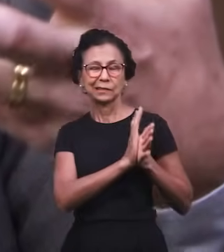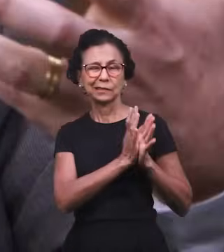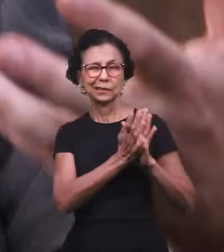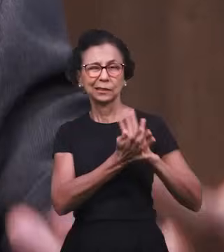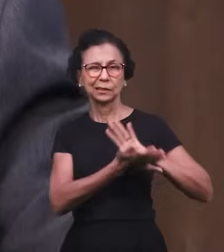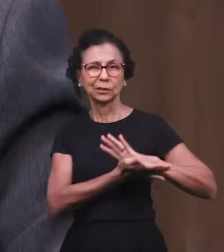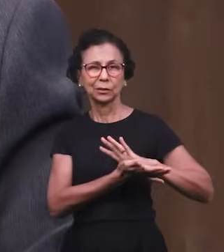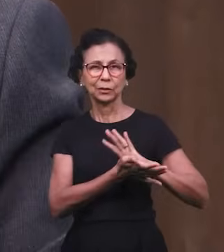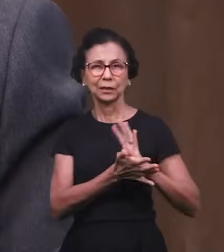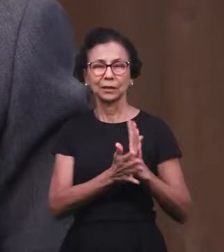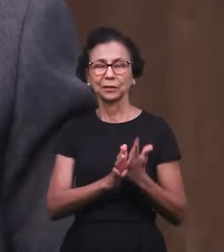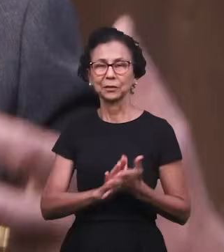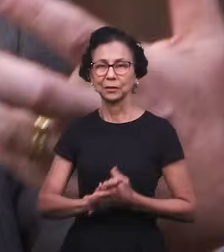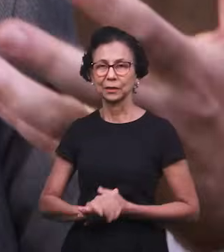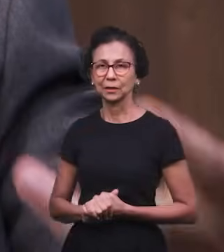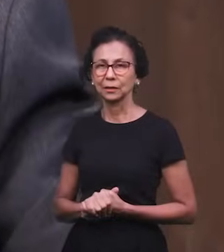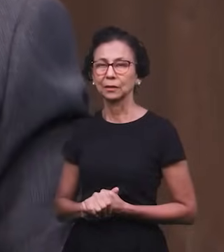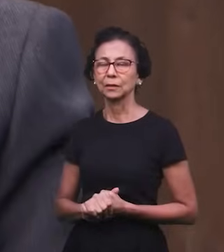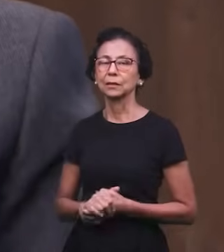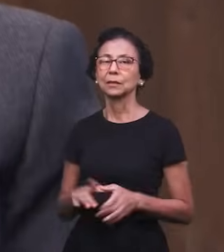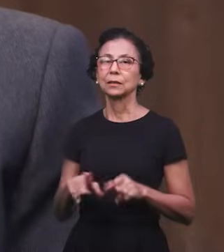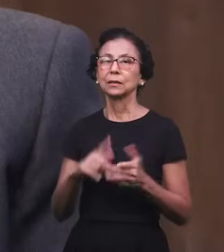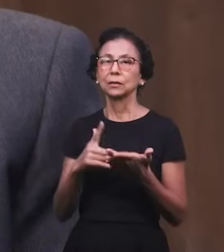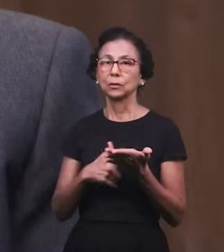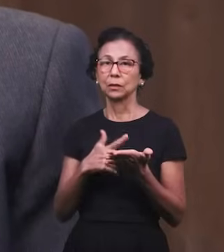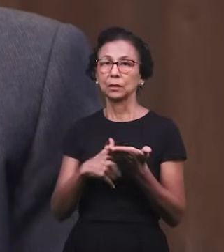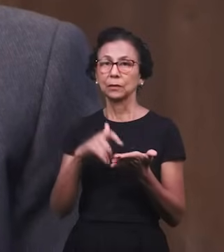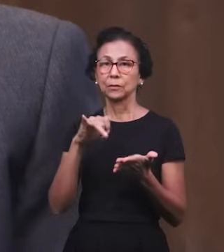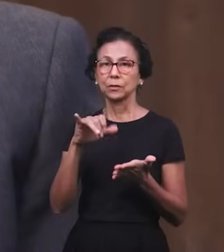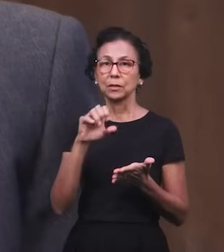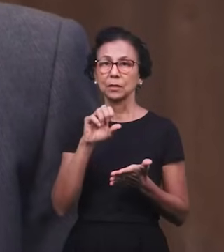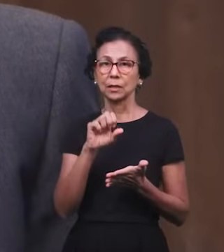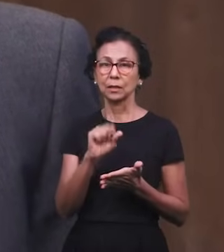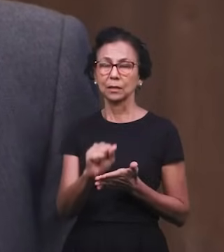forte, Pai da eternidade, príncipe da paz. Então,